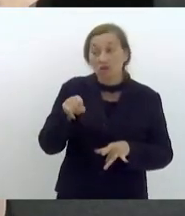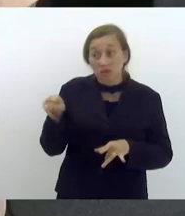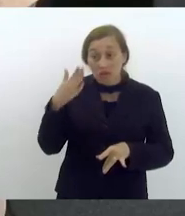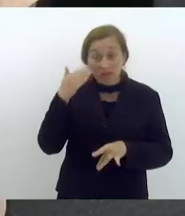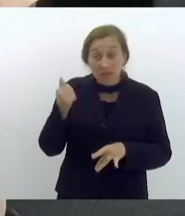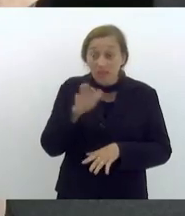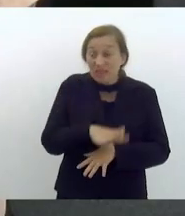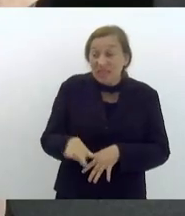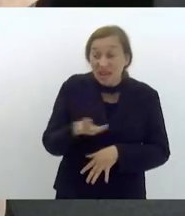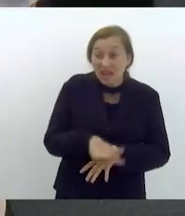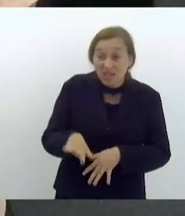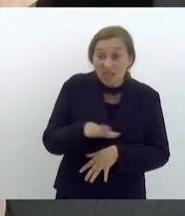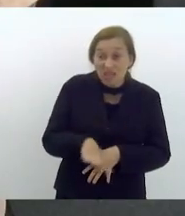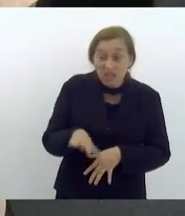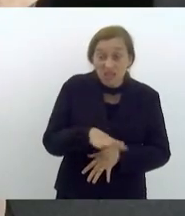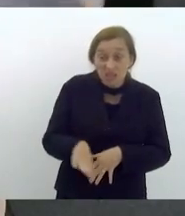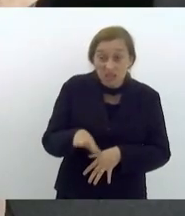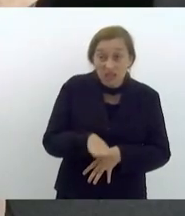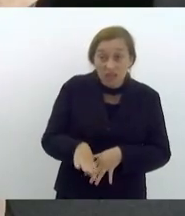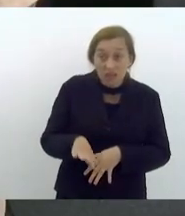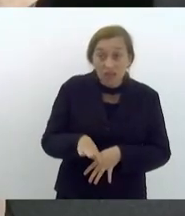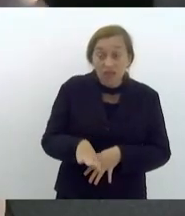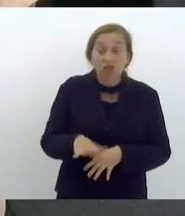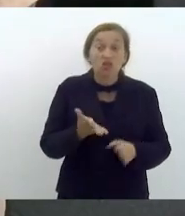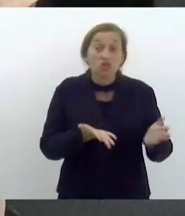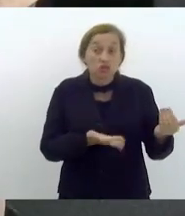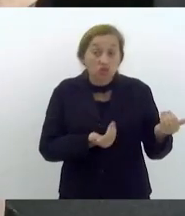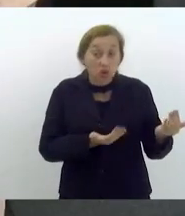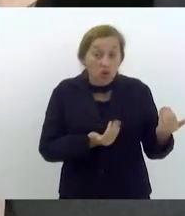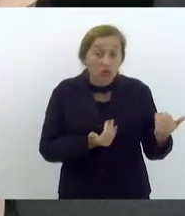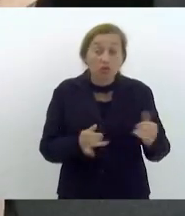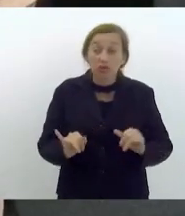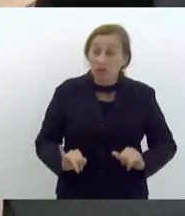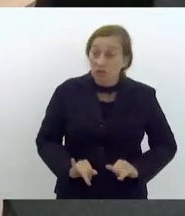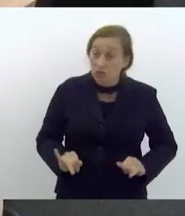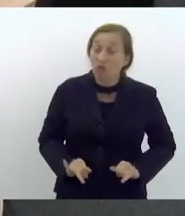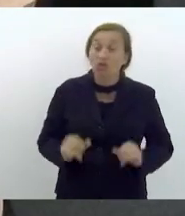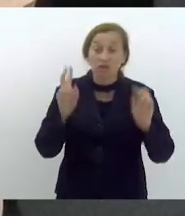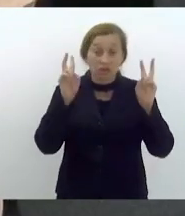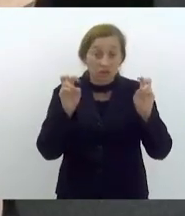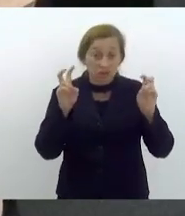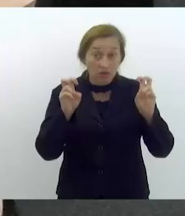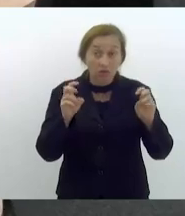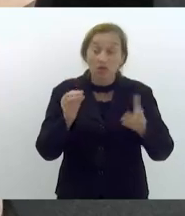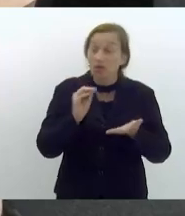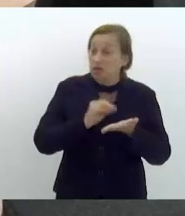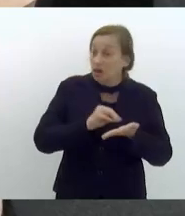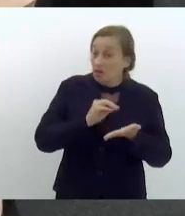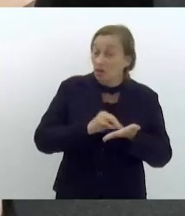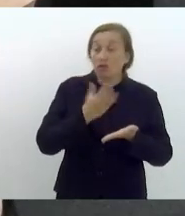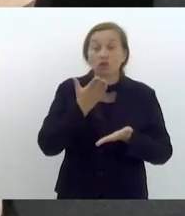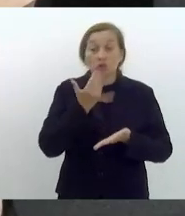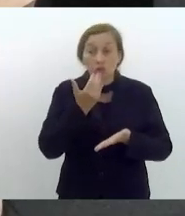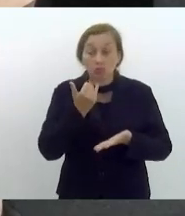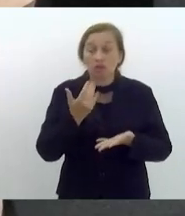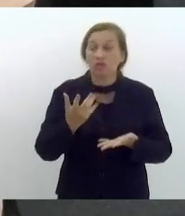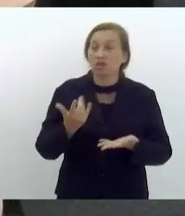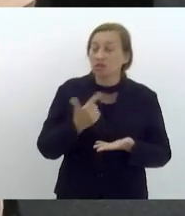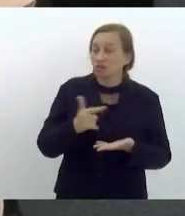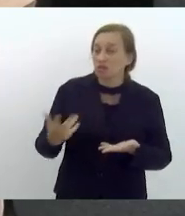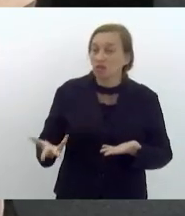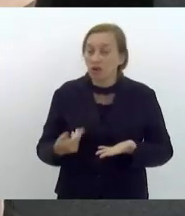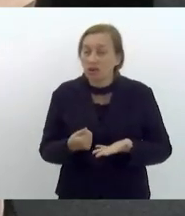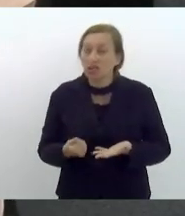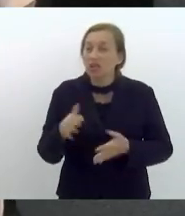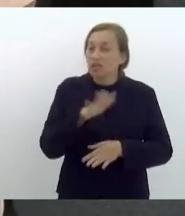são crianças e jovens que sofre nessas estão com essa falta da Alimentação adequada são